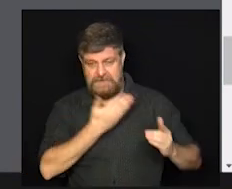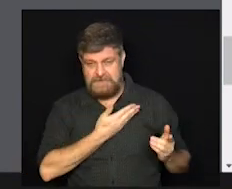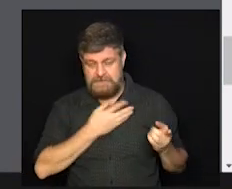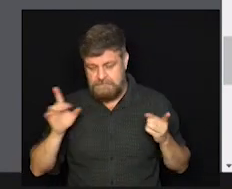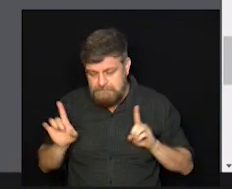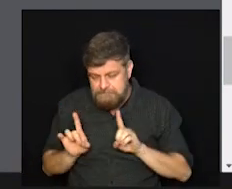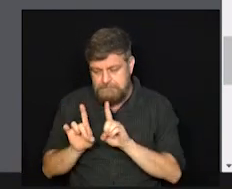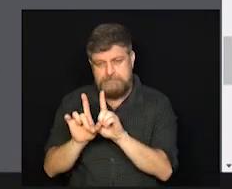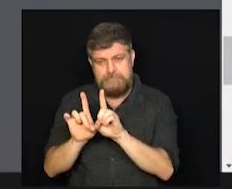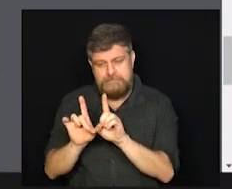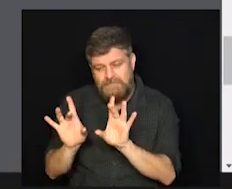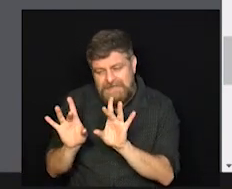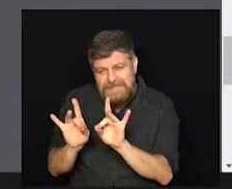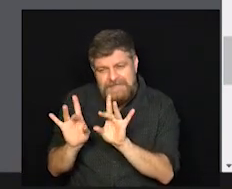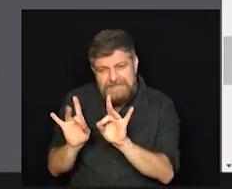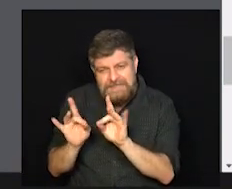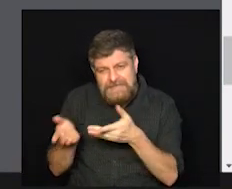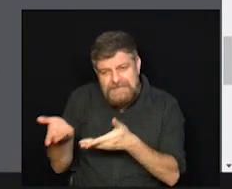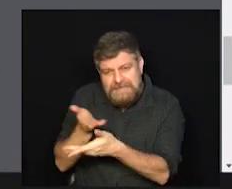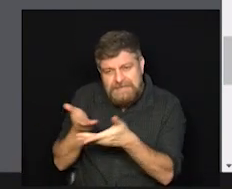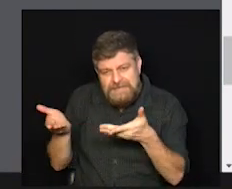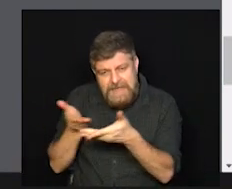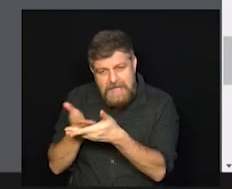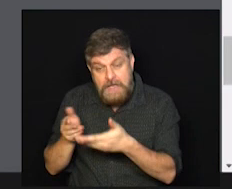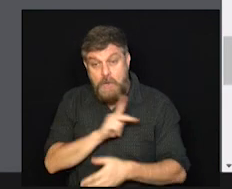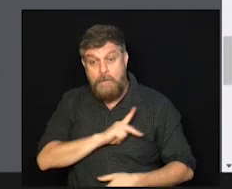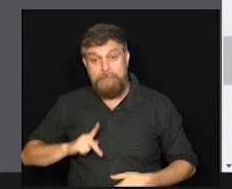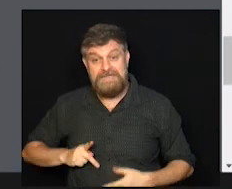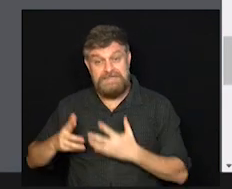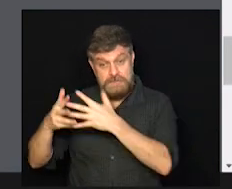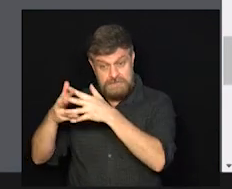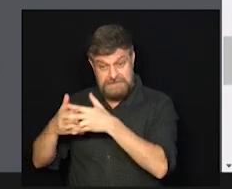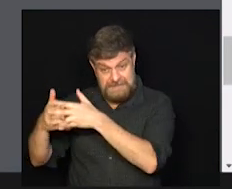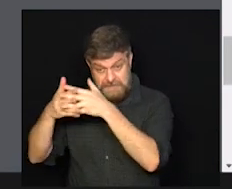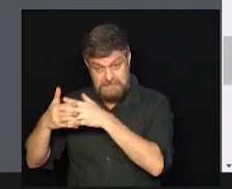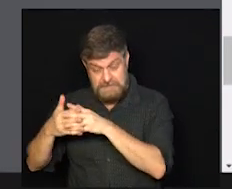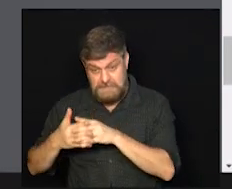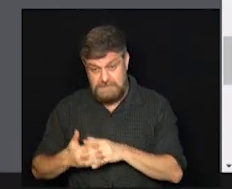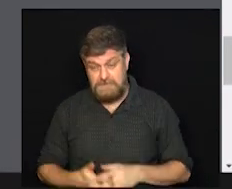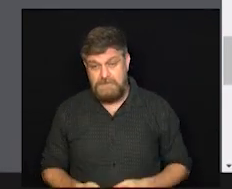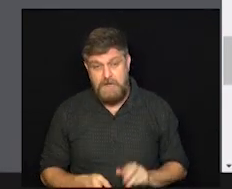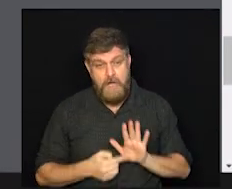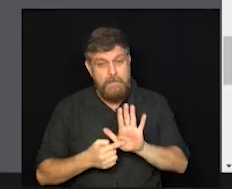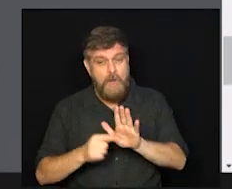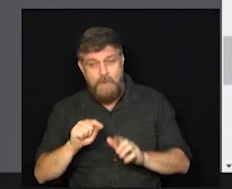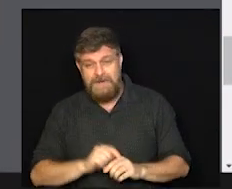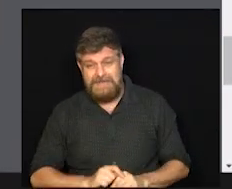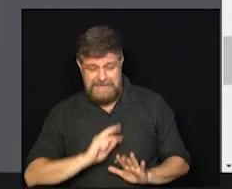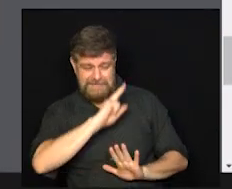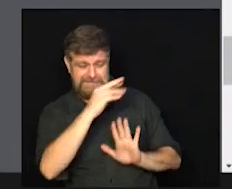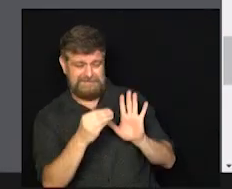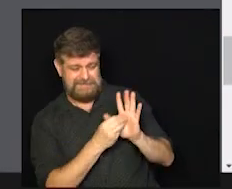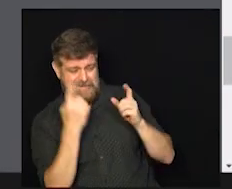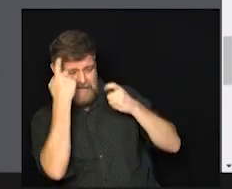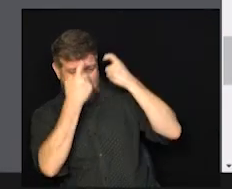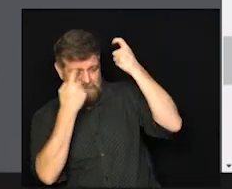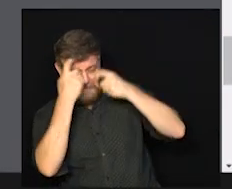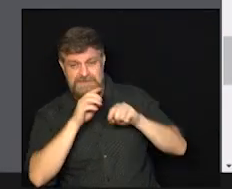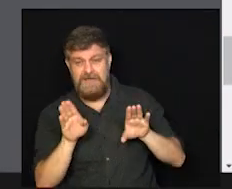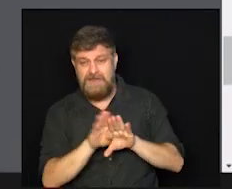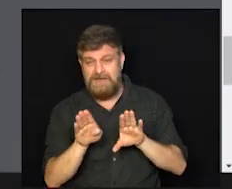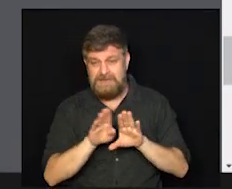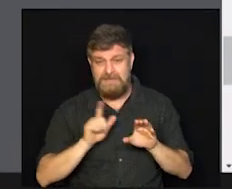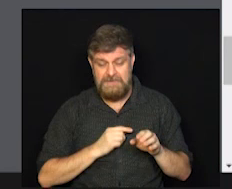mesmo dele ser presidente americano, mostra que a preocupação ambiental, ecológica, os empregos que estão querendo